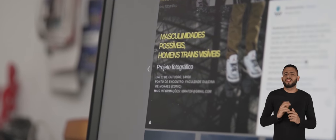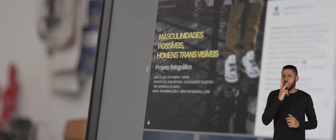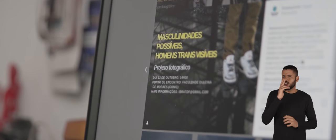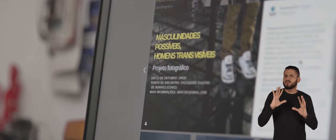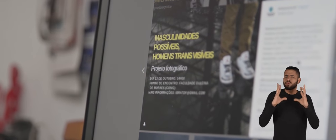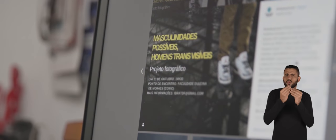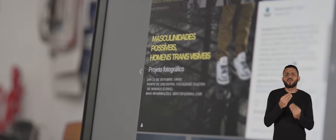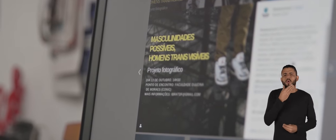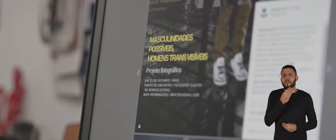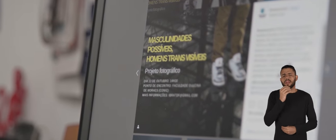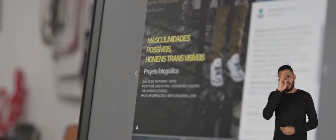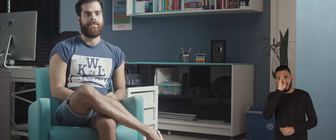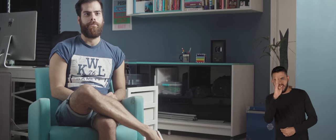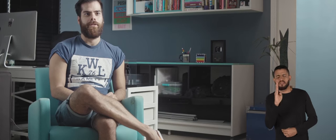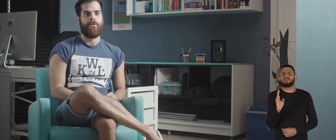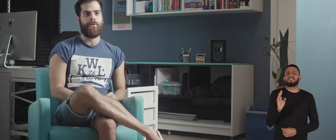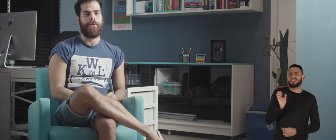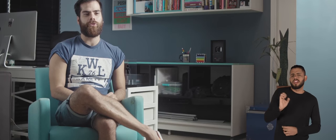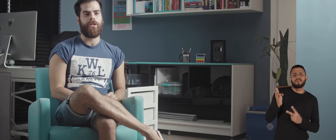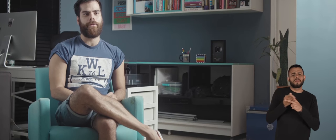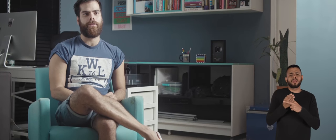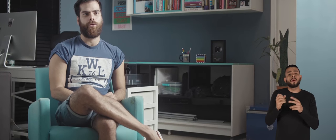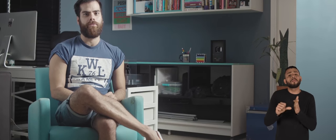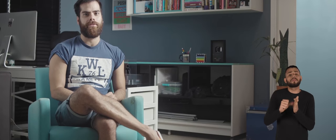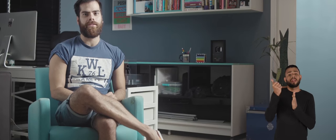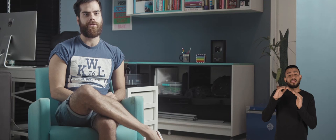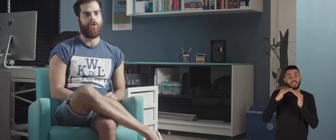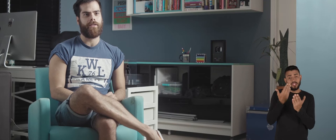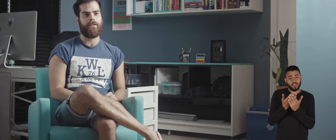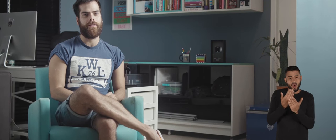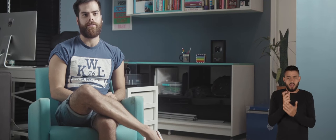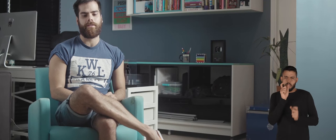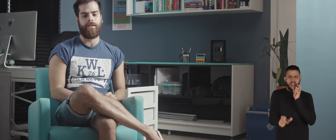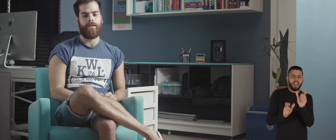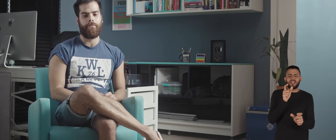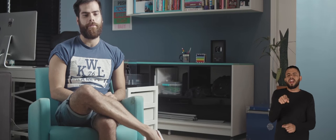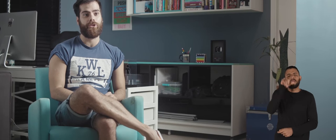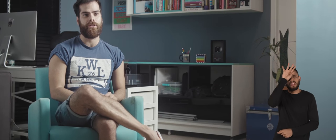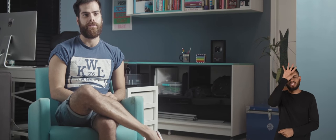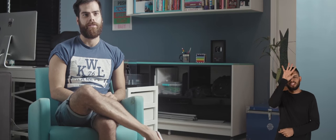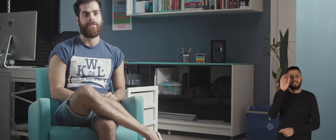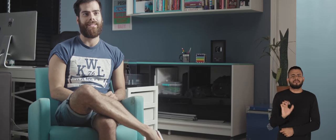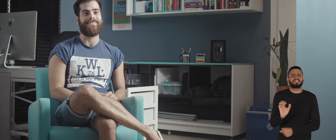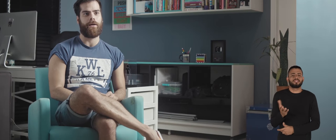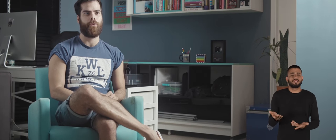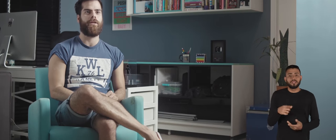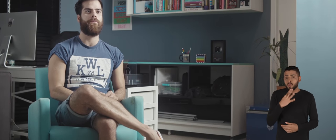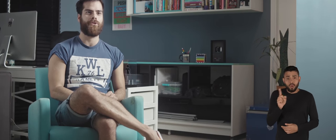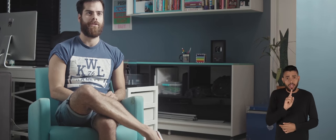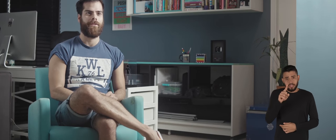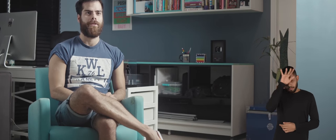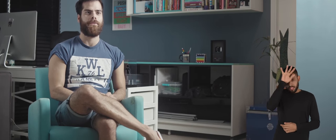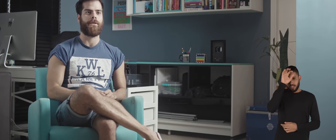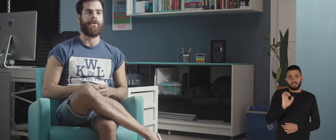acho que todo homem independente de ser hétero ser gay ser bi o primeiro xingamento que houve na escola ainda criança é bicha. Você nem sabe